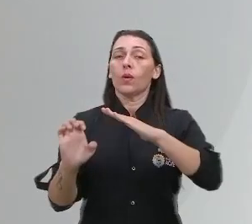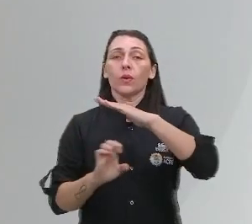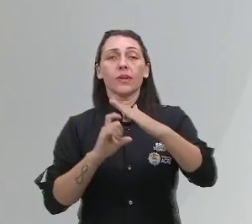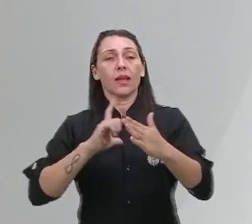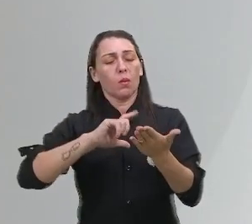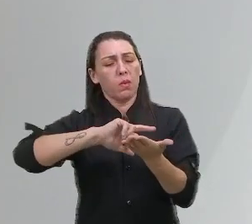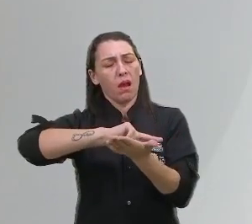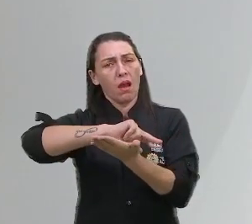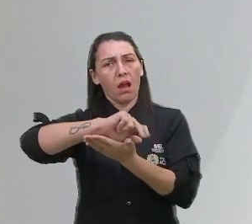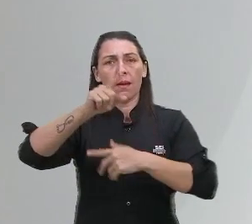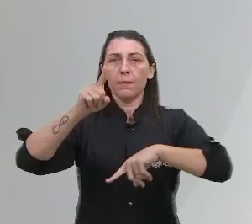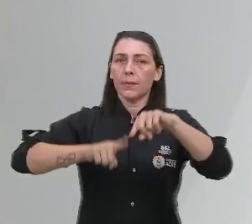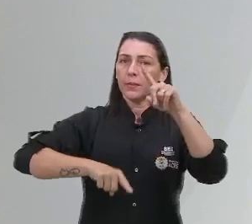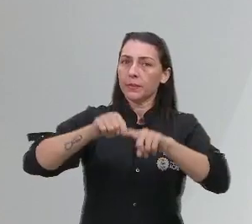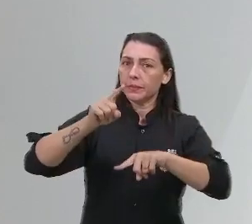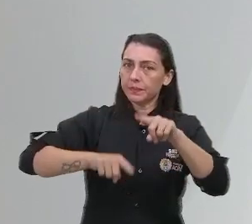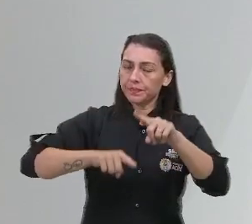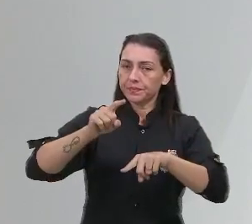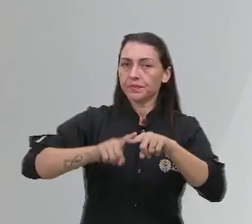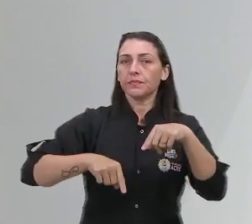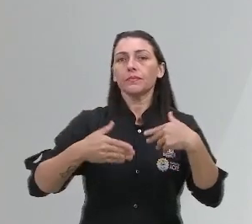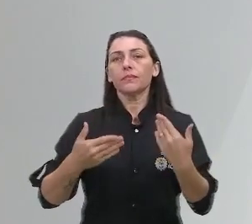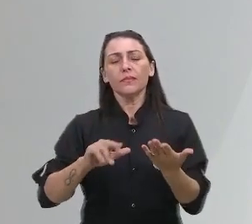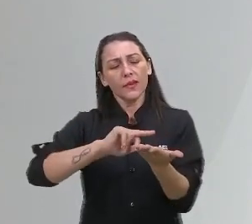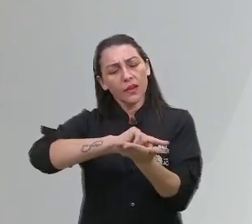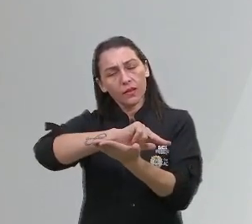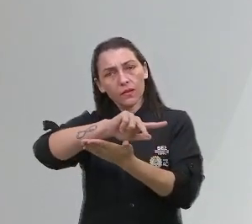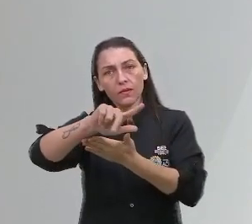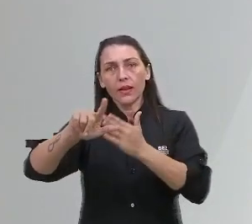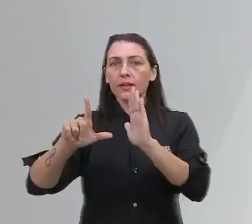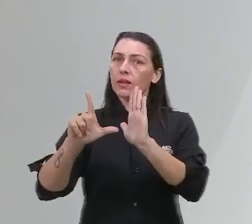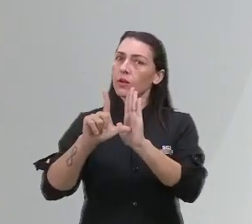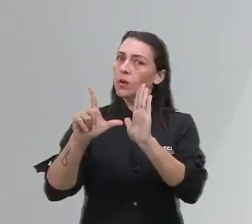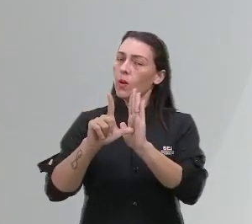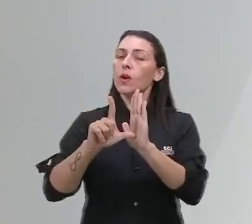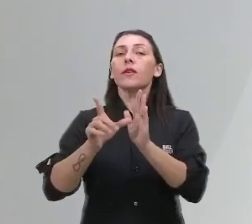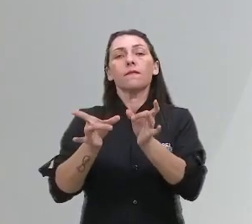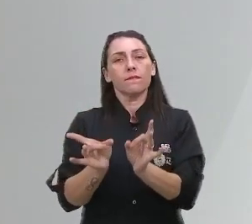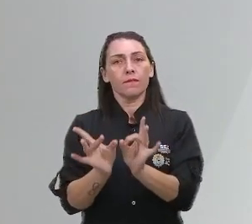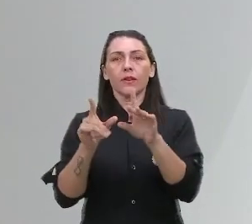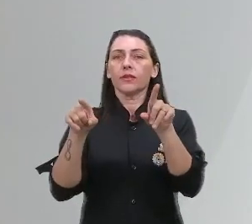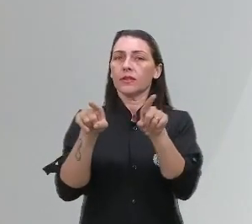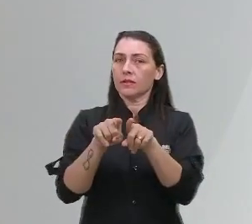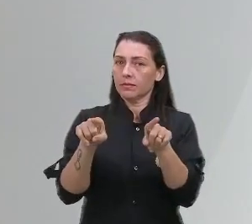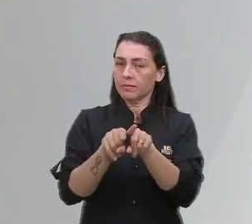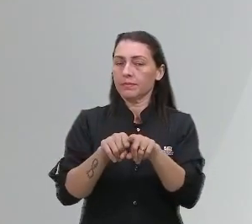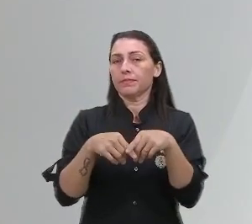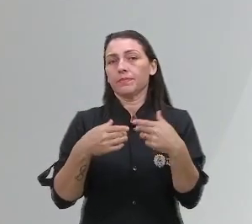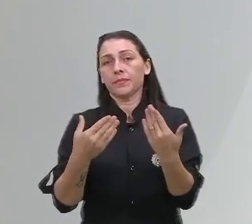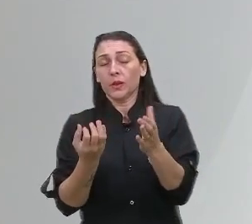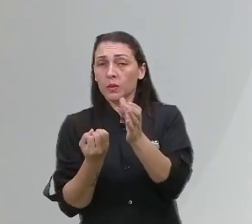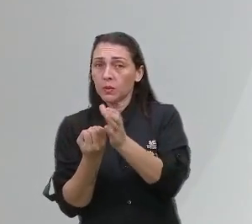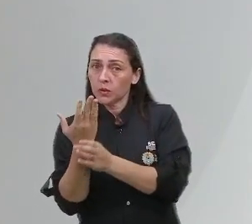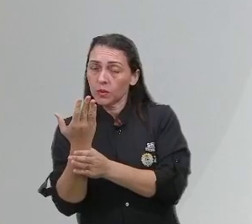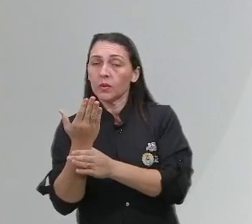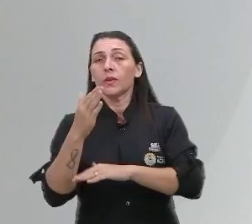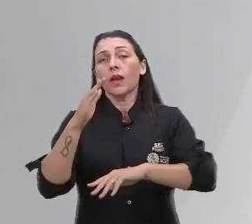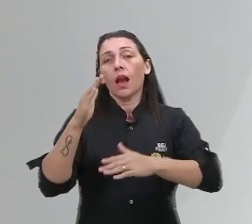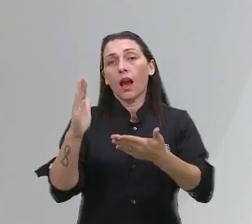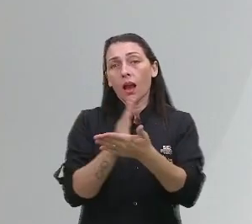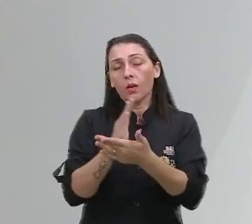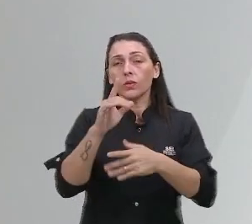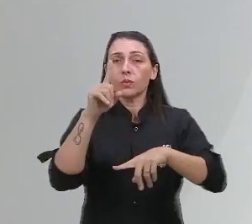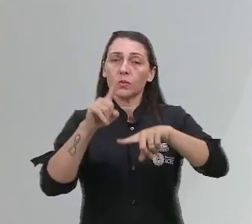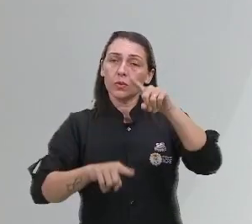existem diversos produtos em que diversas empresas elas fazem o quê? Elas produzem determinados